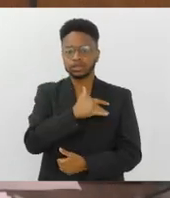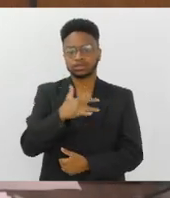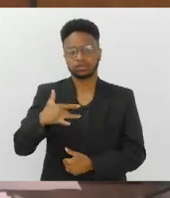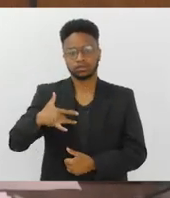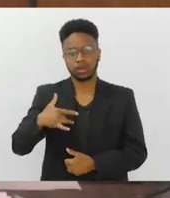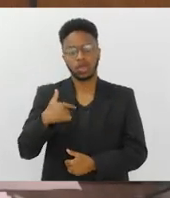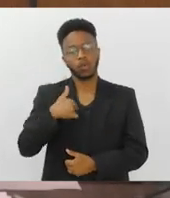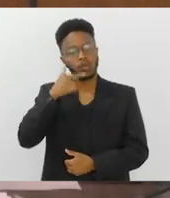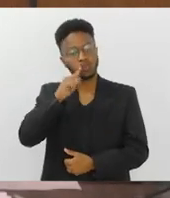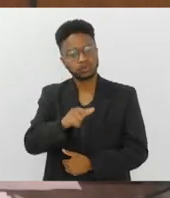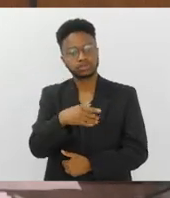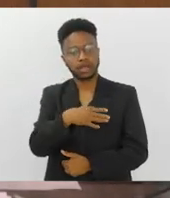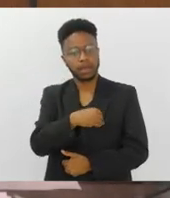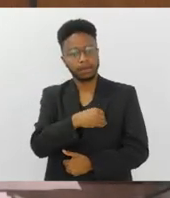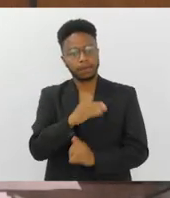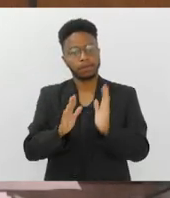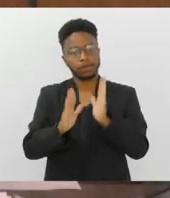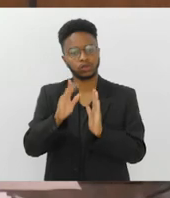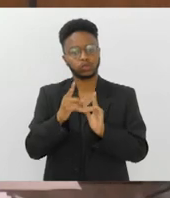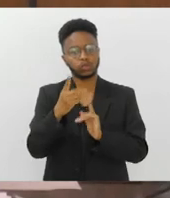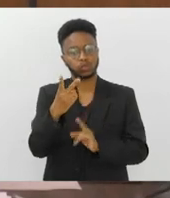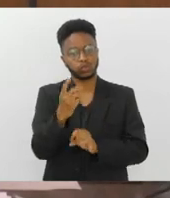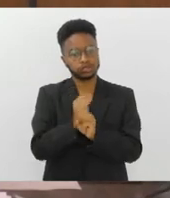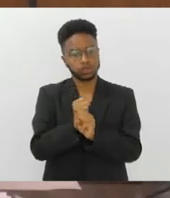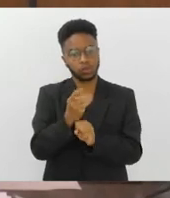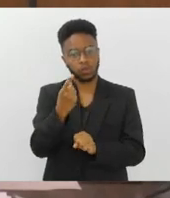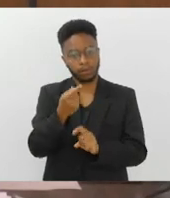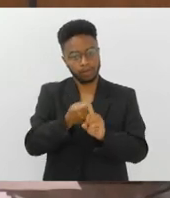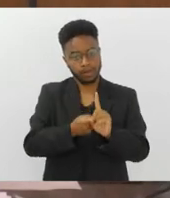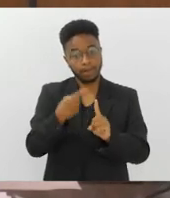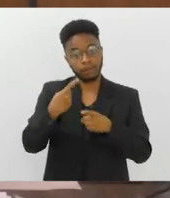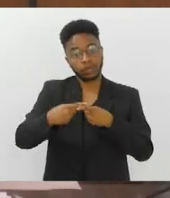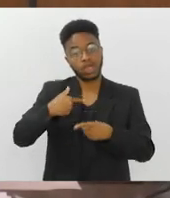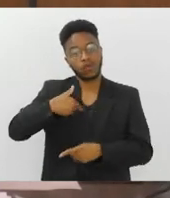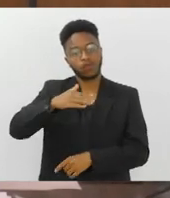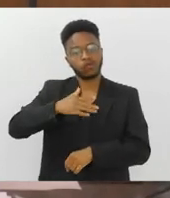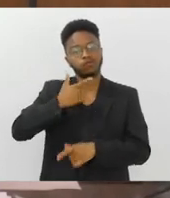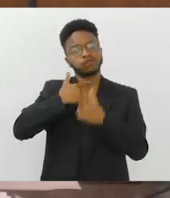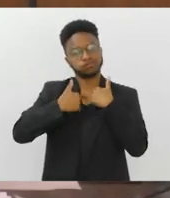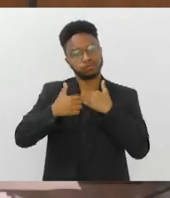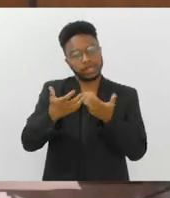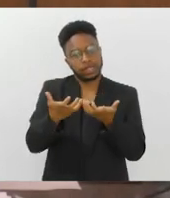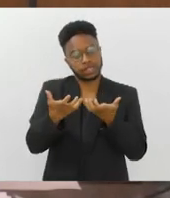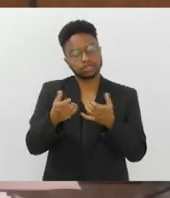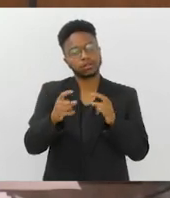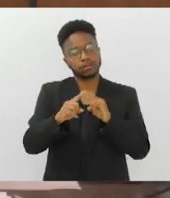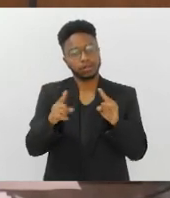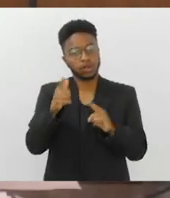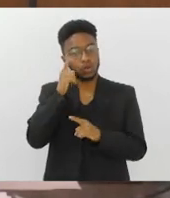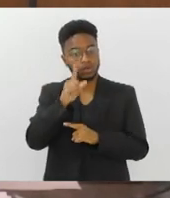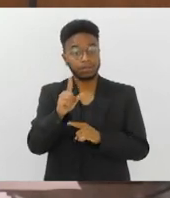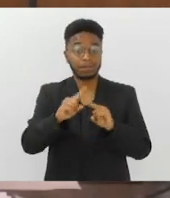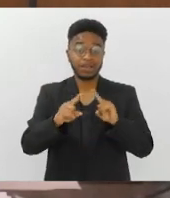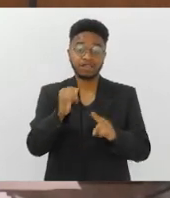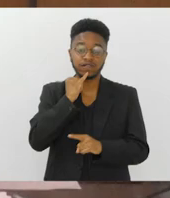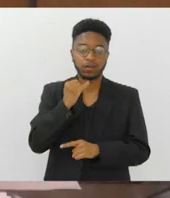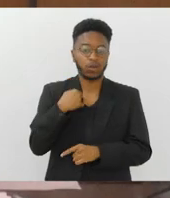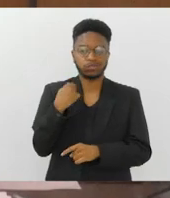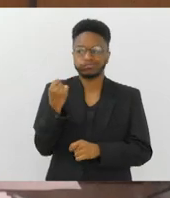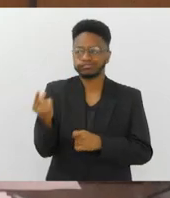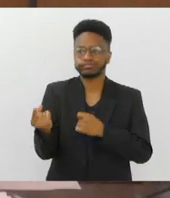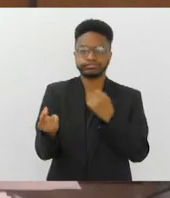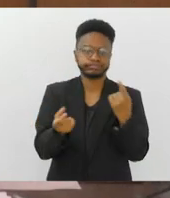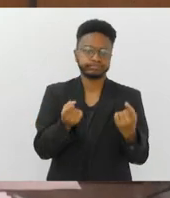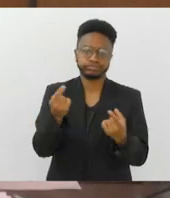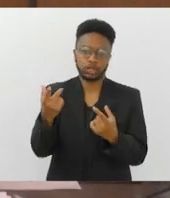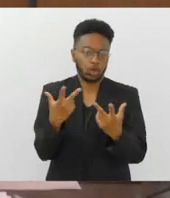eu amamentei por 2 anos e 1 mês, porque eu assim quis e tive essa condição. Infelizmente, eu sou uma exceção, né?